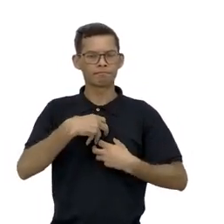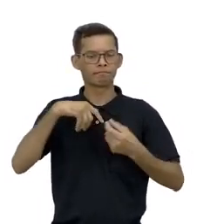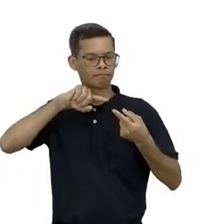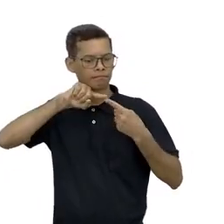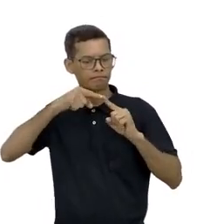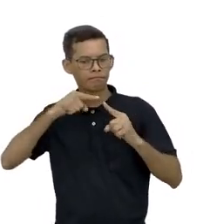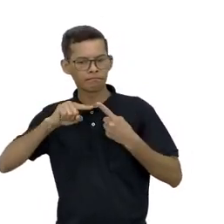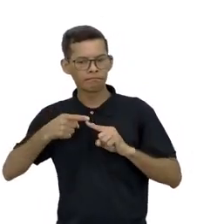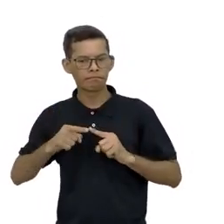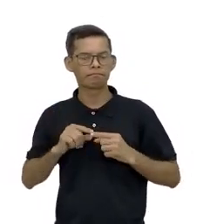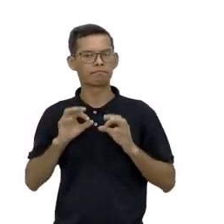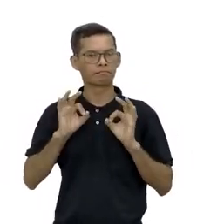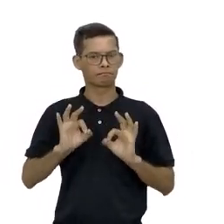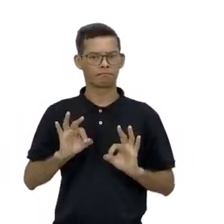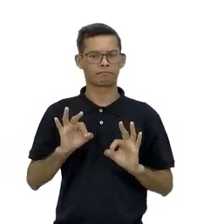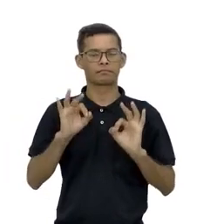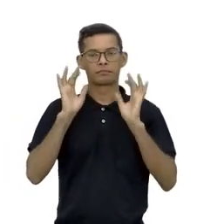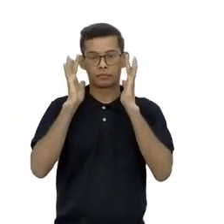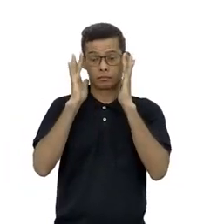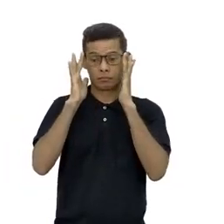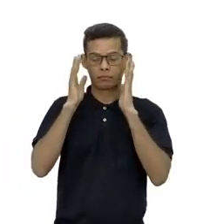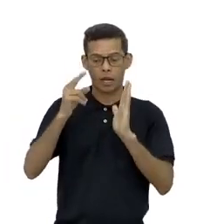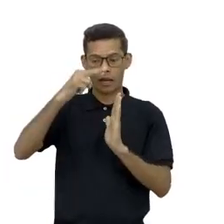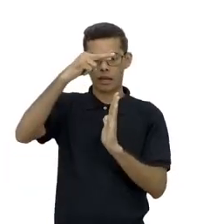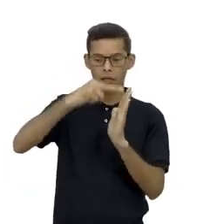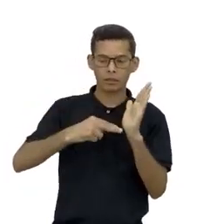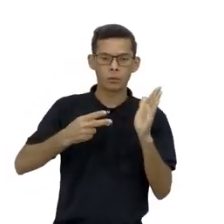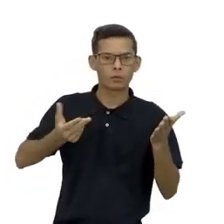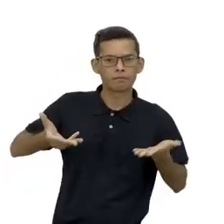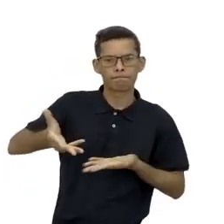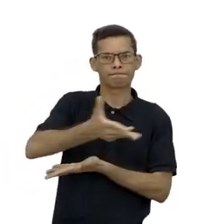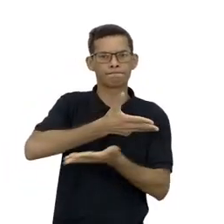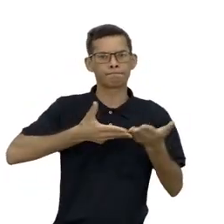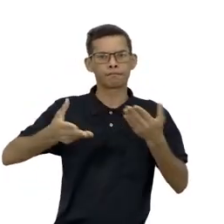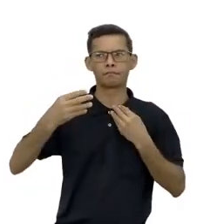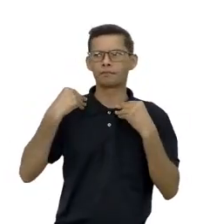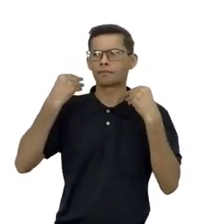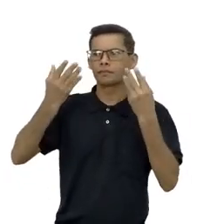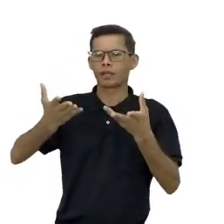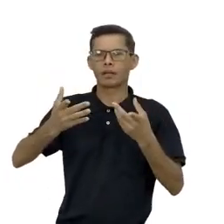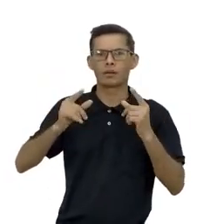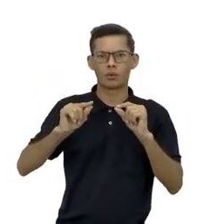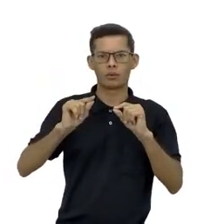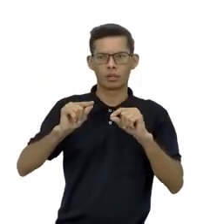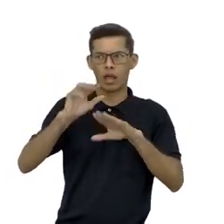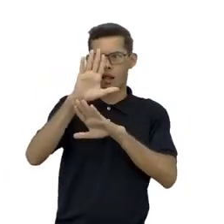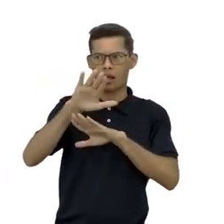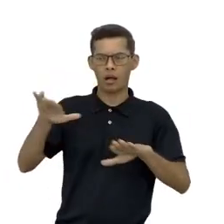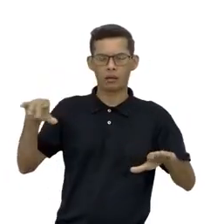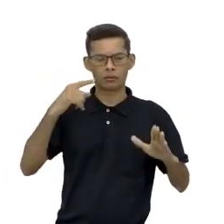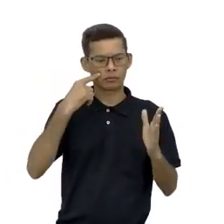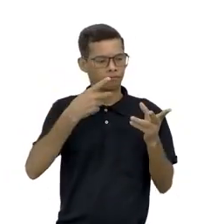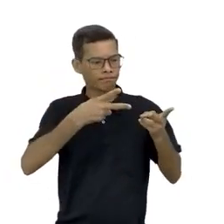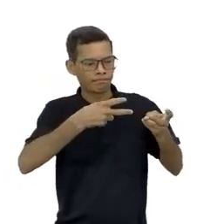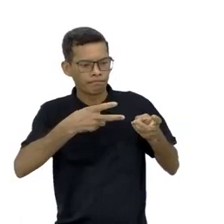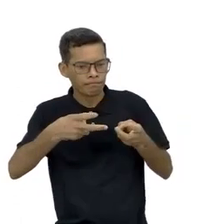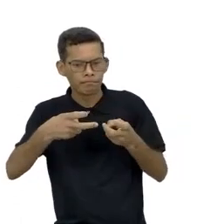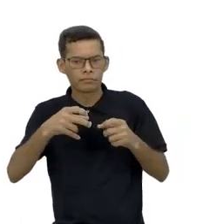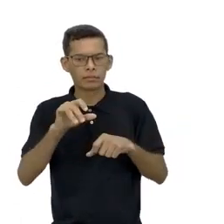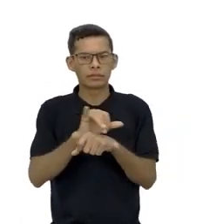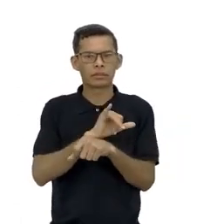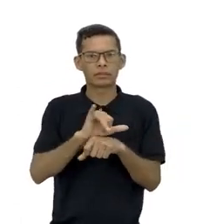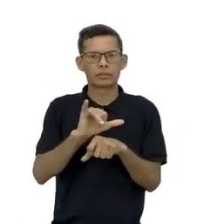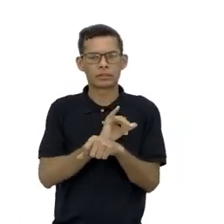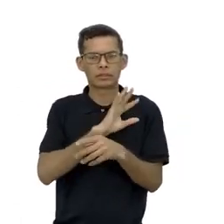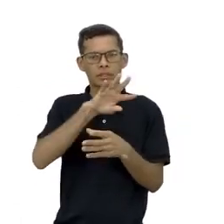né? A leitura colaborativa, ela torna observável para o estudante as estratégias que estão